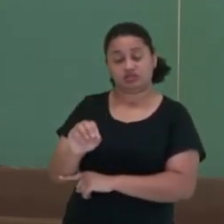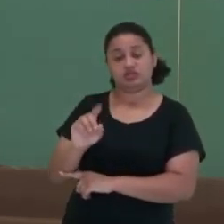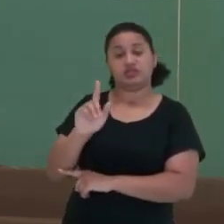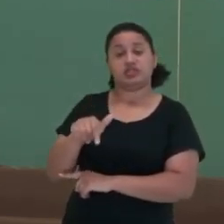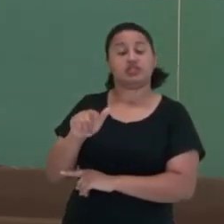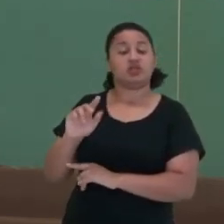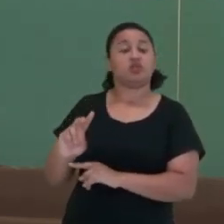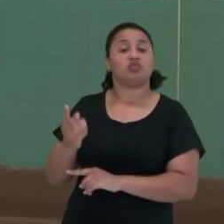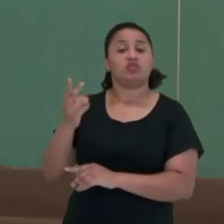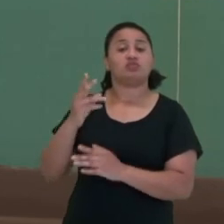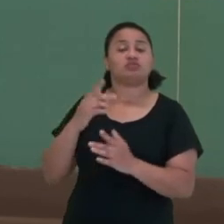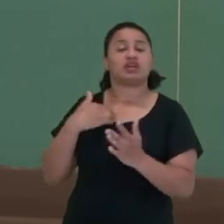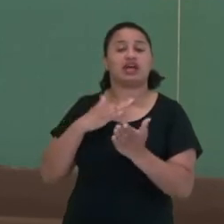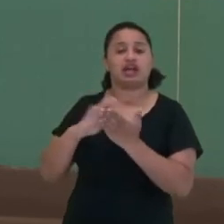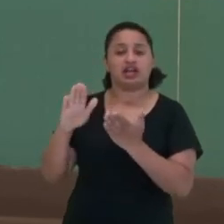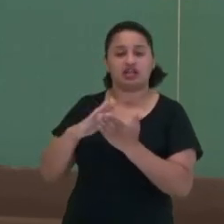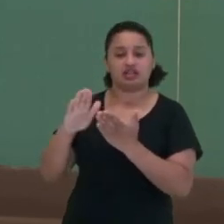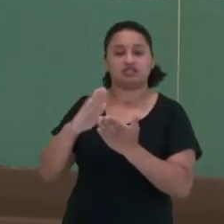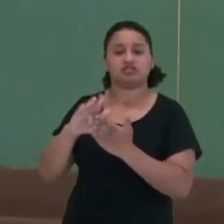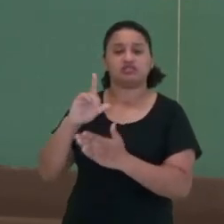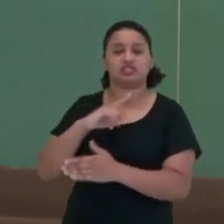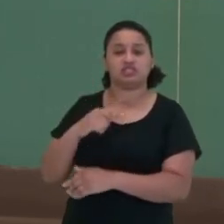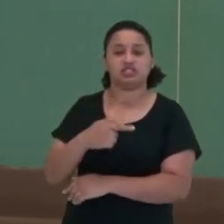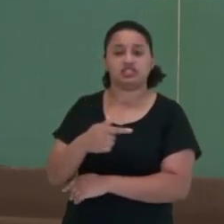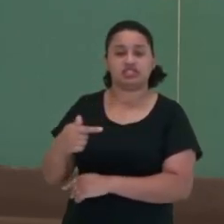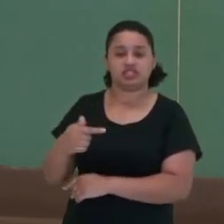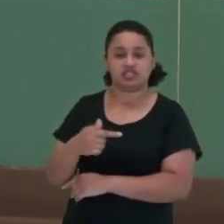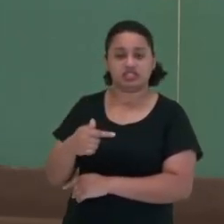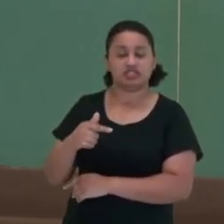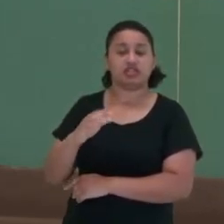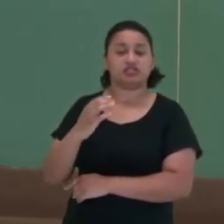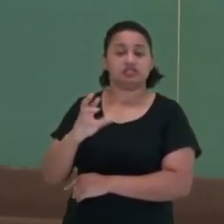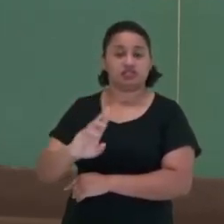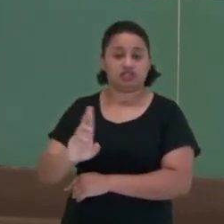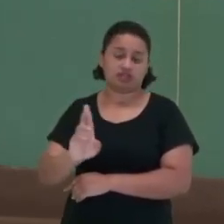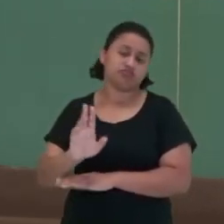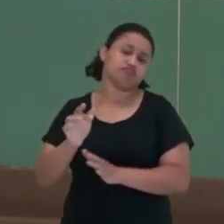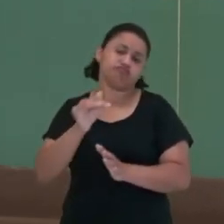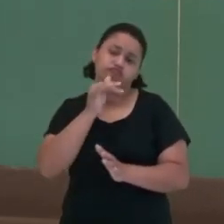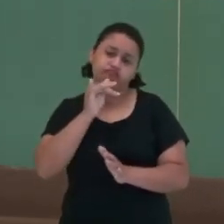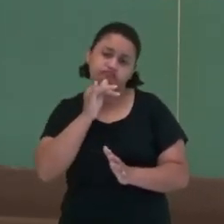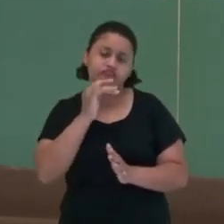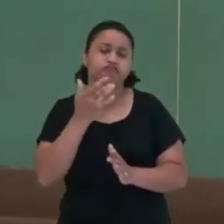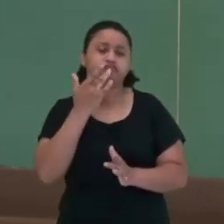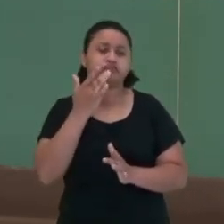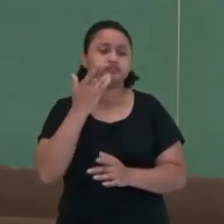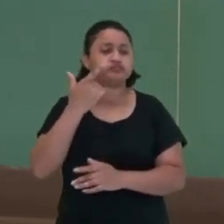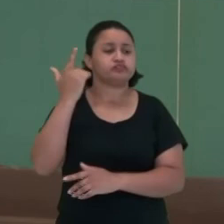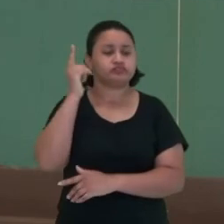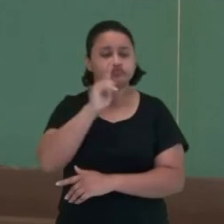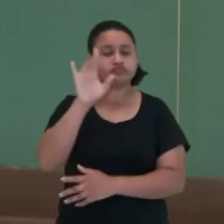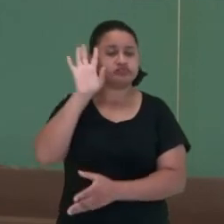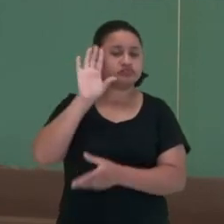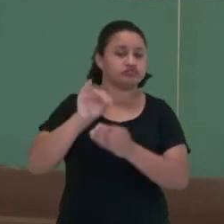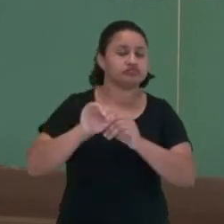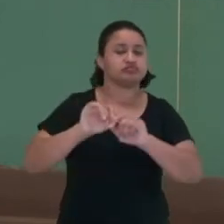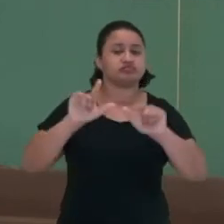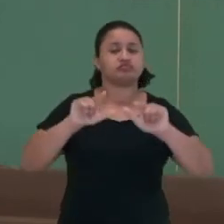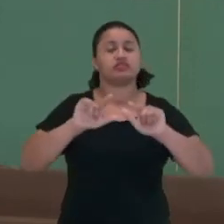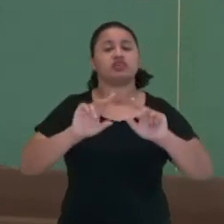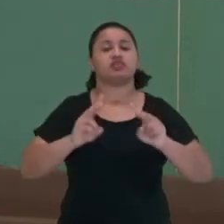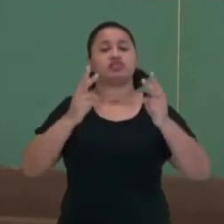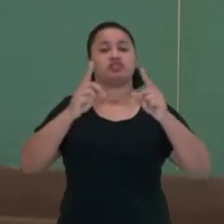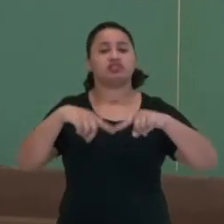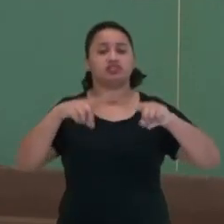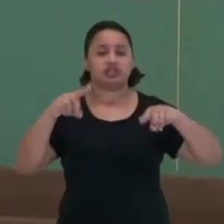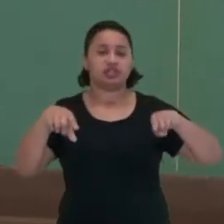deu R$ 77. Tranquilo, gente? Um exemplo tranquilo para a gente entender os custos variáveis e os custos